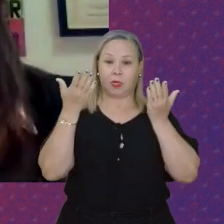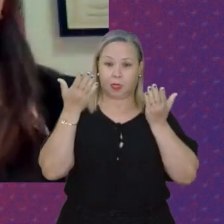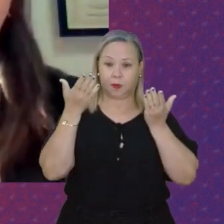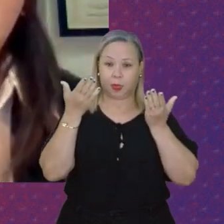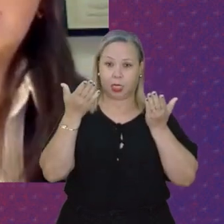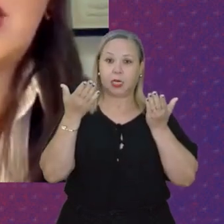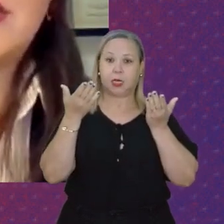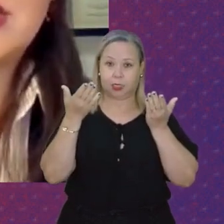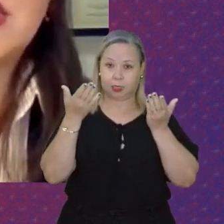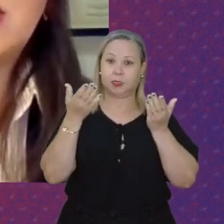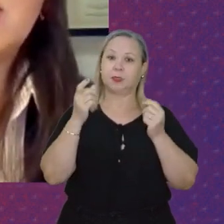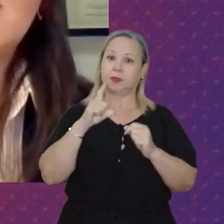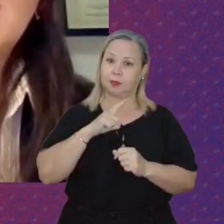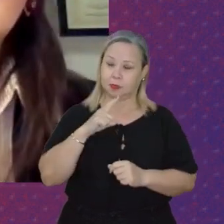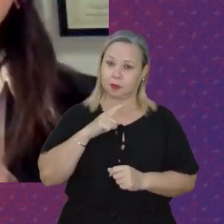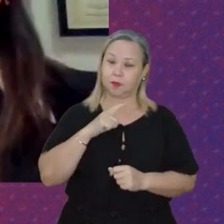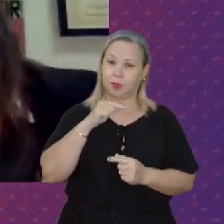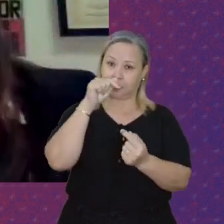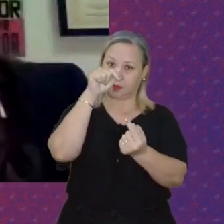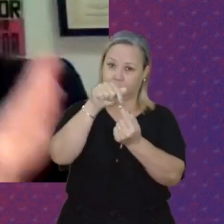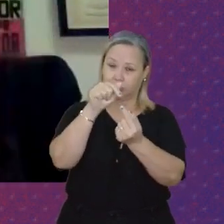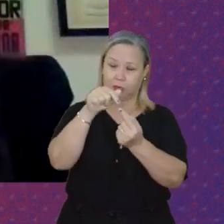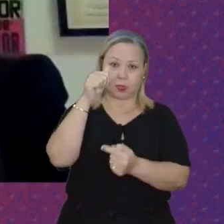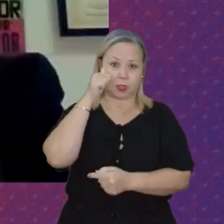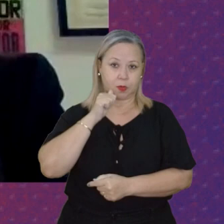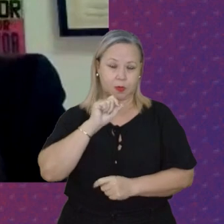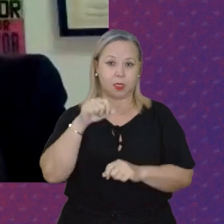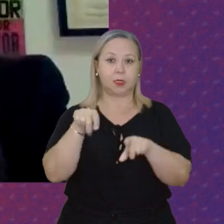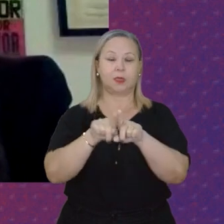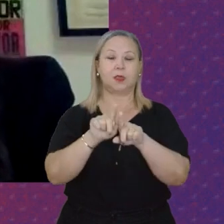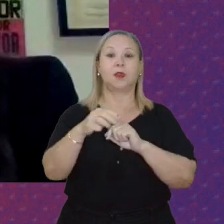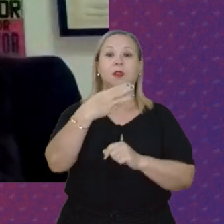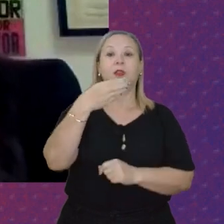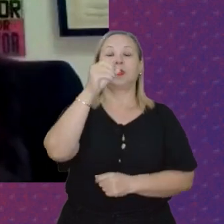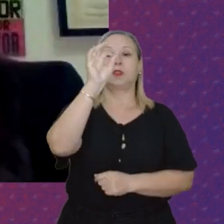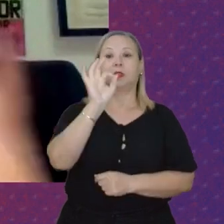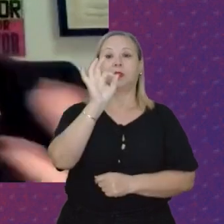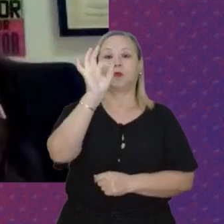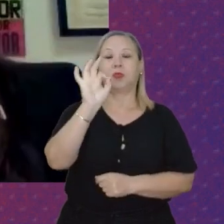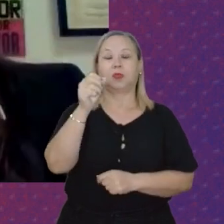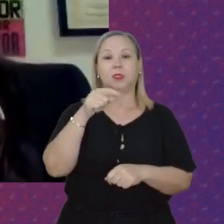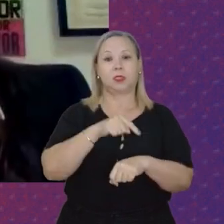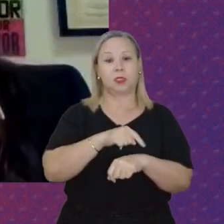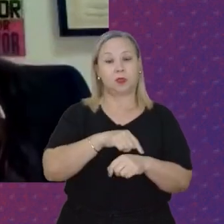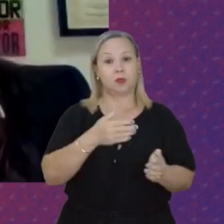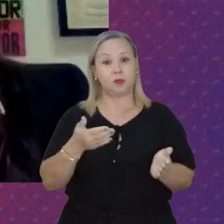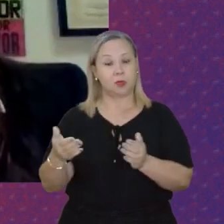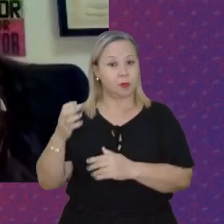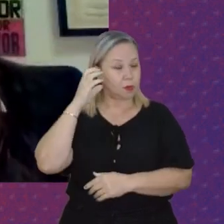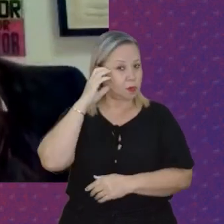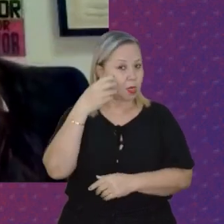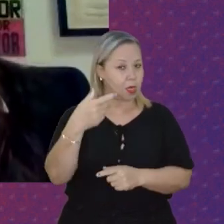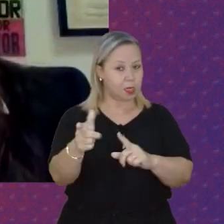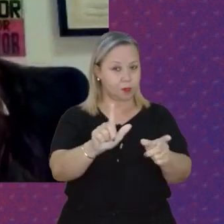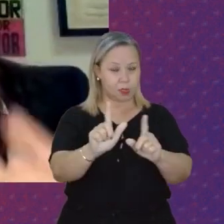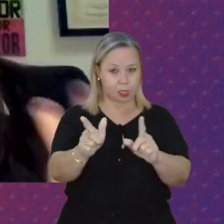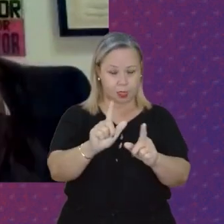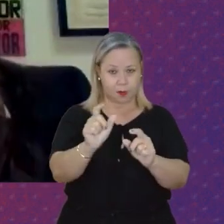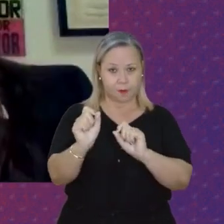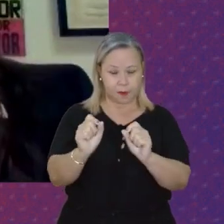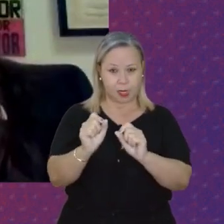dos recursos seriam destinados às candidaturas femininas e também que pelo menos 30% do tempo no rádio e na TV,